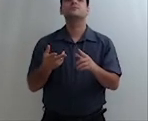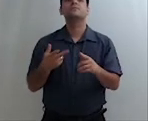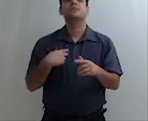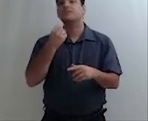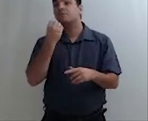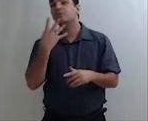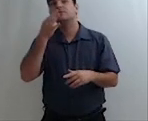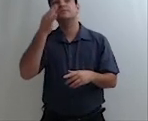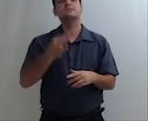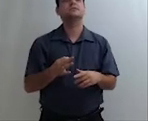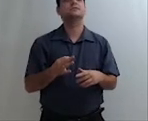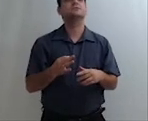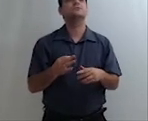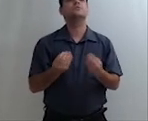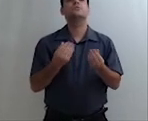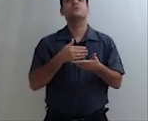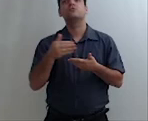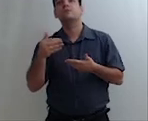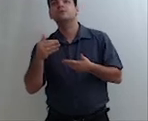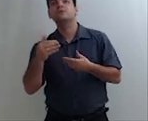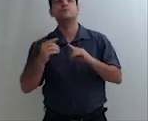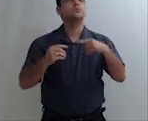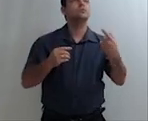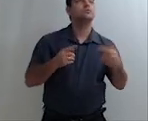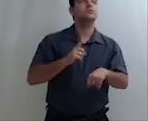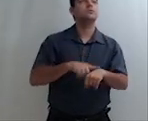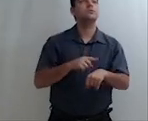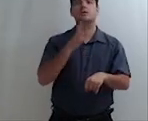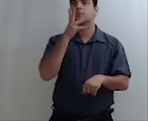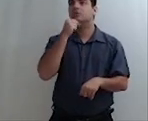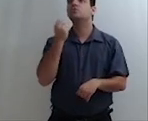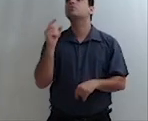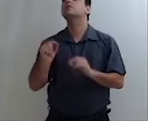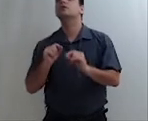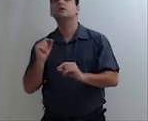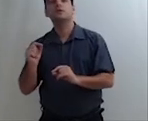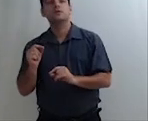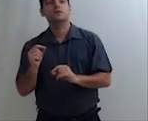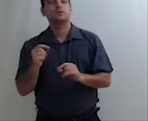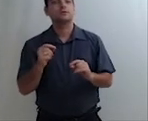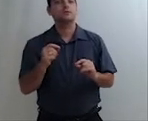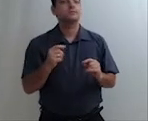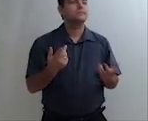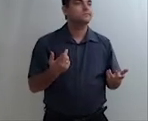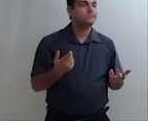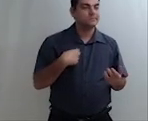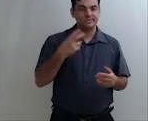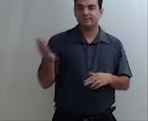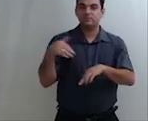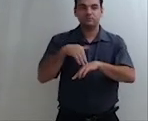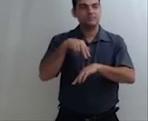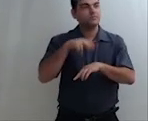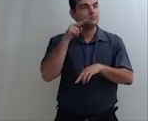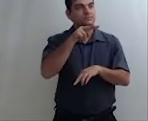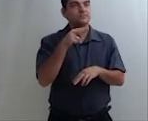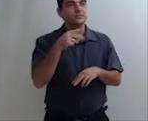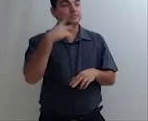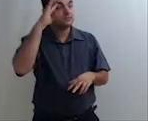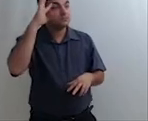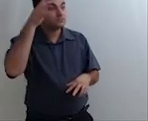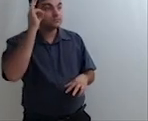com dubiedade Inicial Quanto tempo demorou a a pessoa que fazia o reconhecimento a certificar-se e